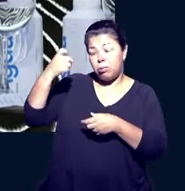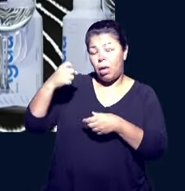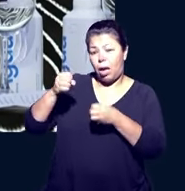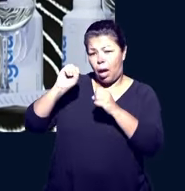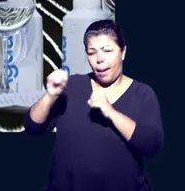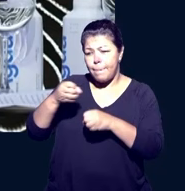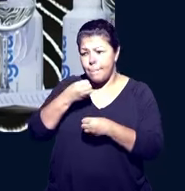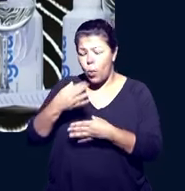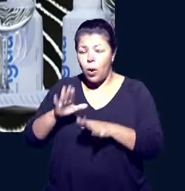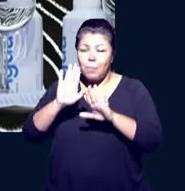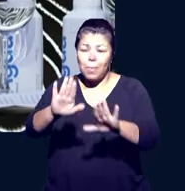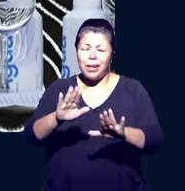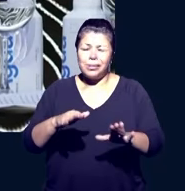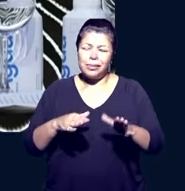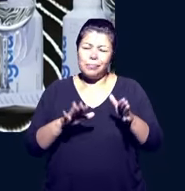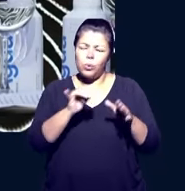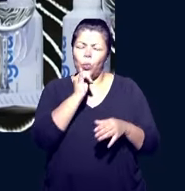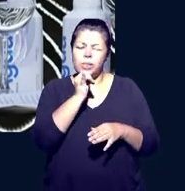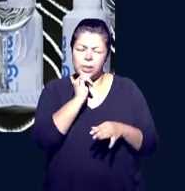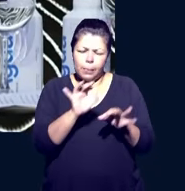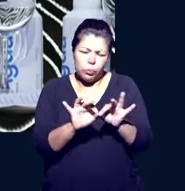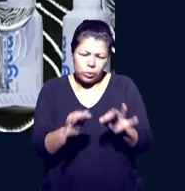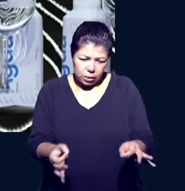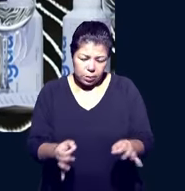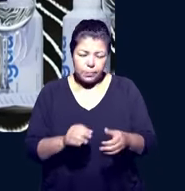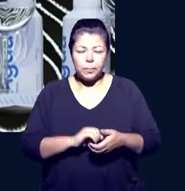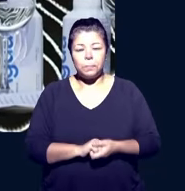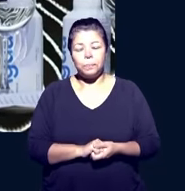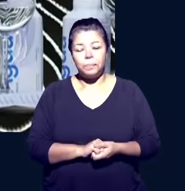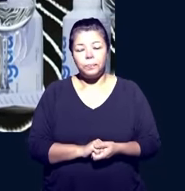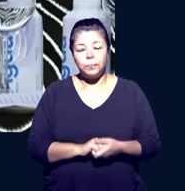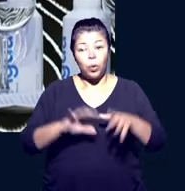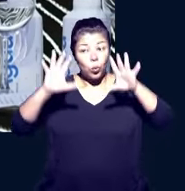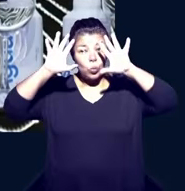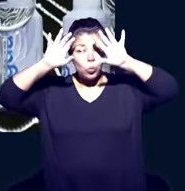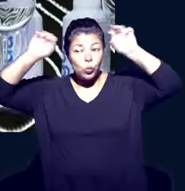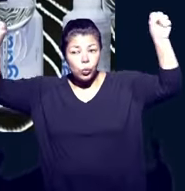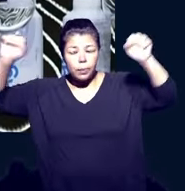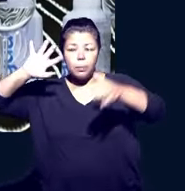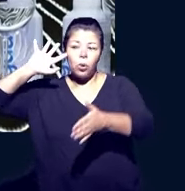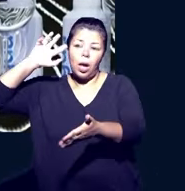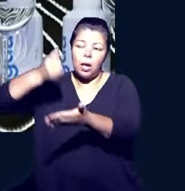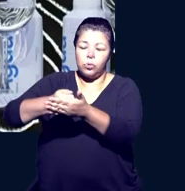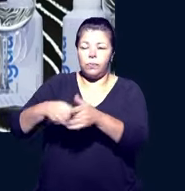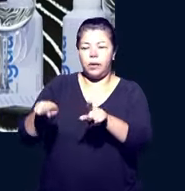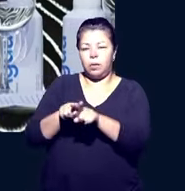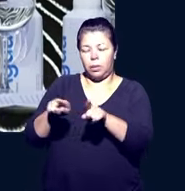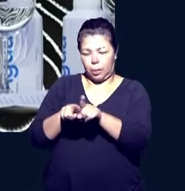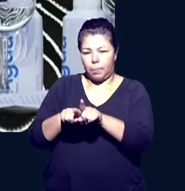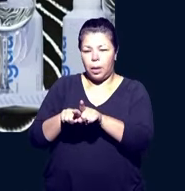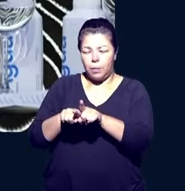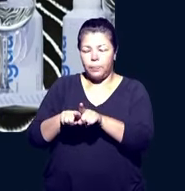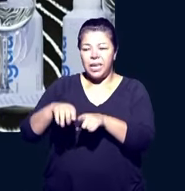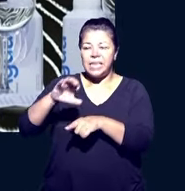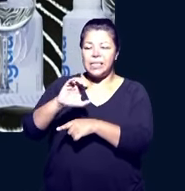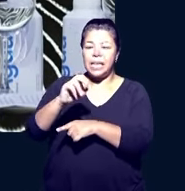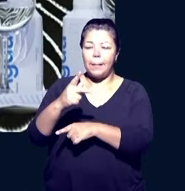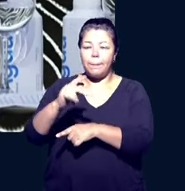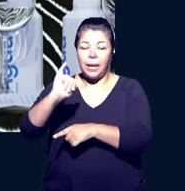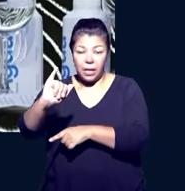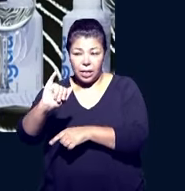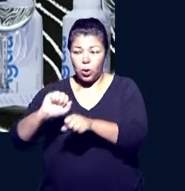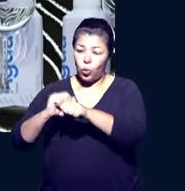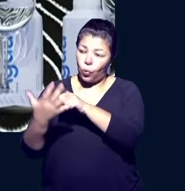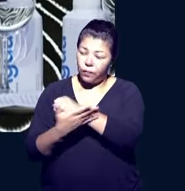tá se metendo mas geralmente vou dar um exemplo típico o Supremo determinou a instauração da CPI da covid no